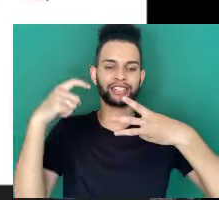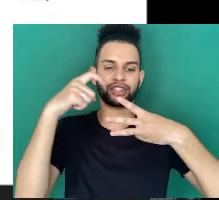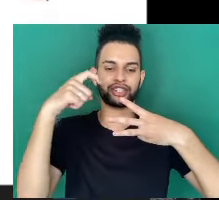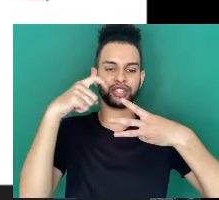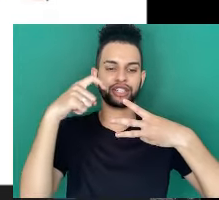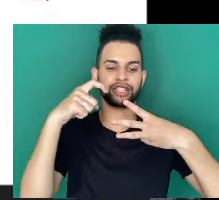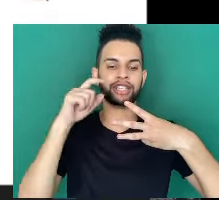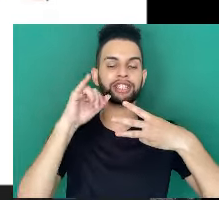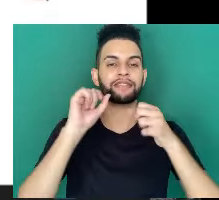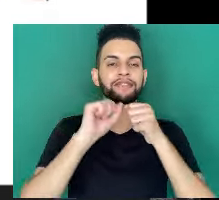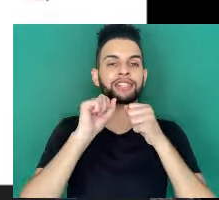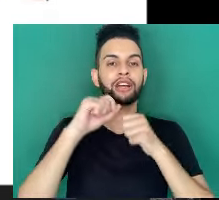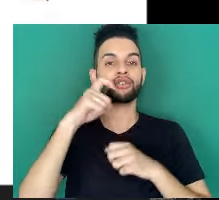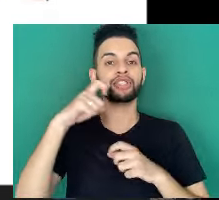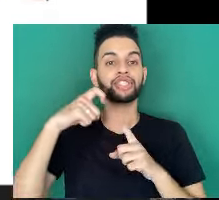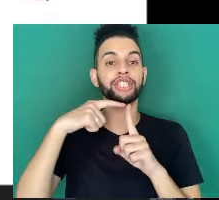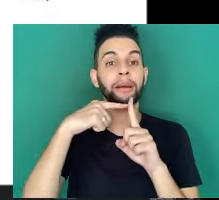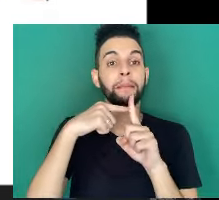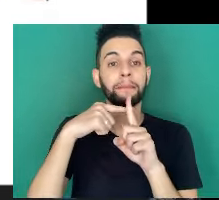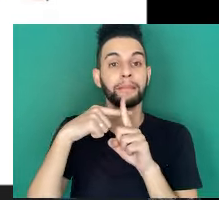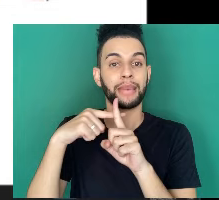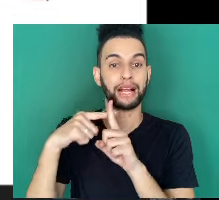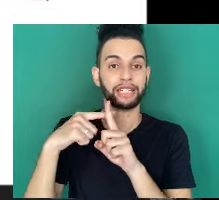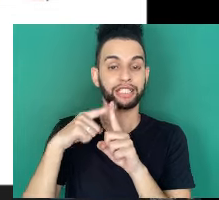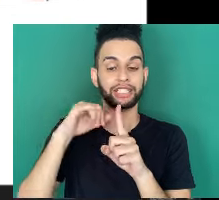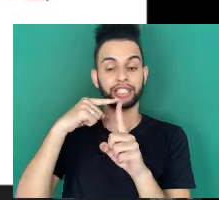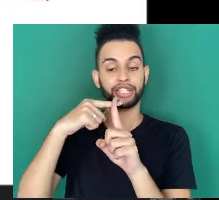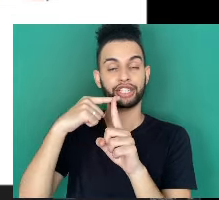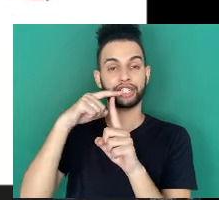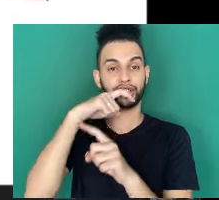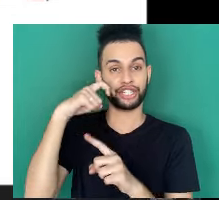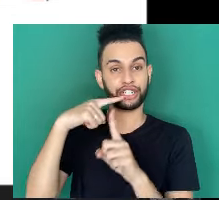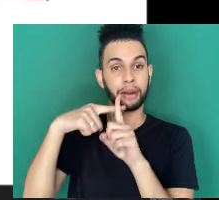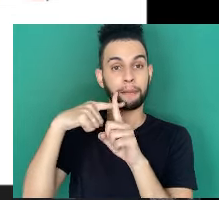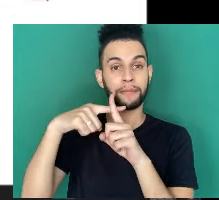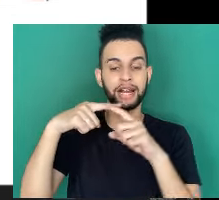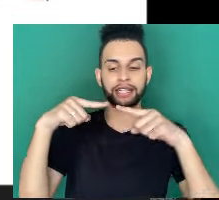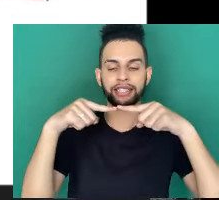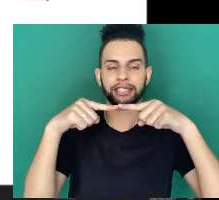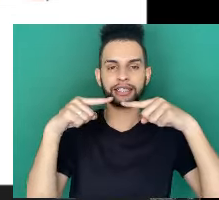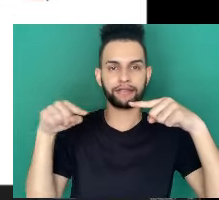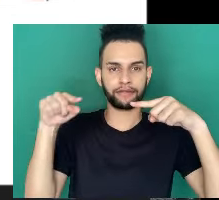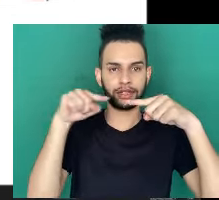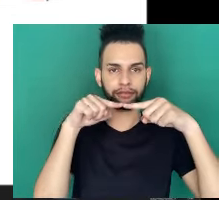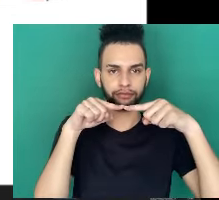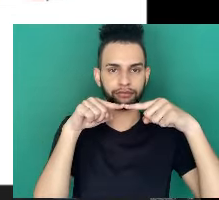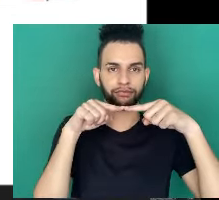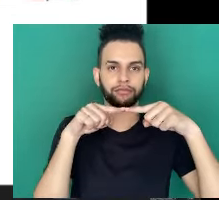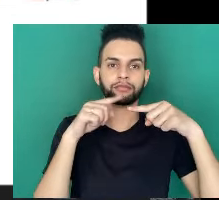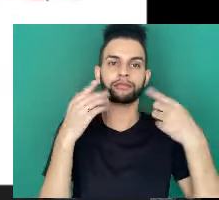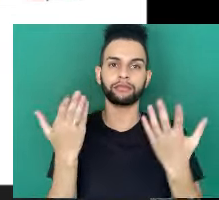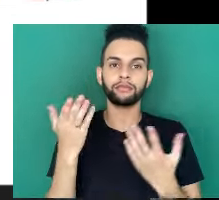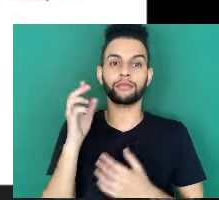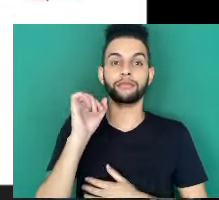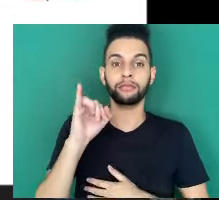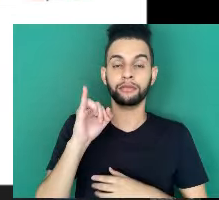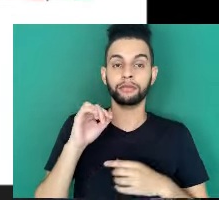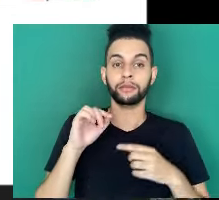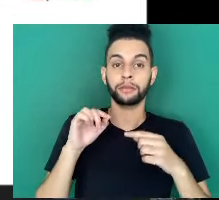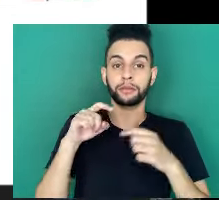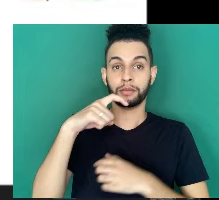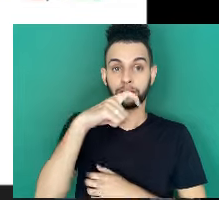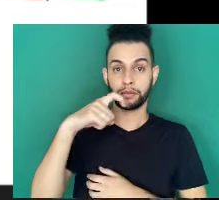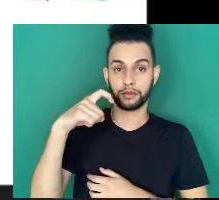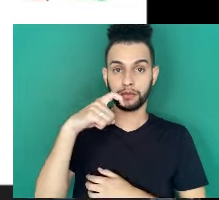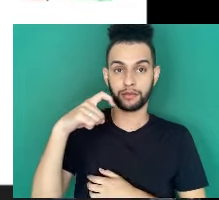x aumentar cada vez mais, né? Ou seja, o x tender a mais infinito. Então, quando o x